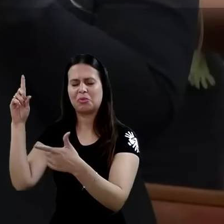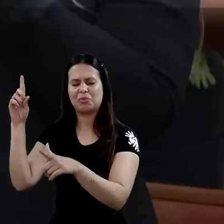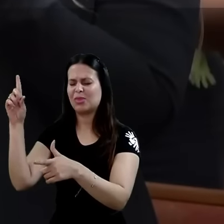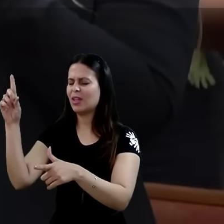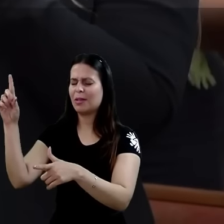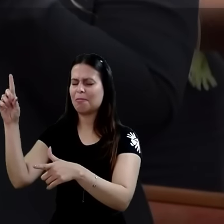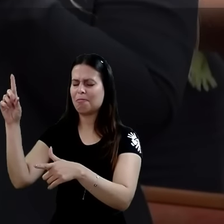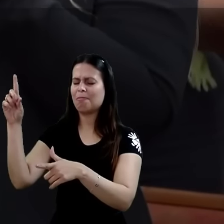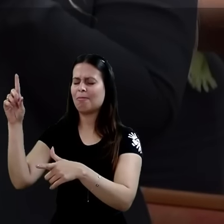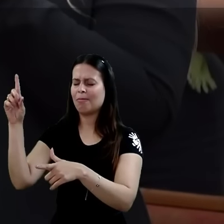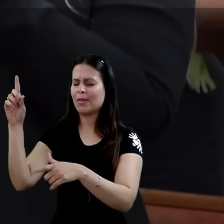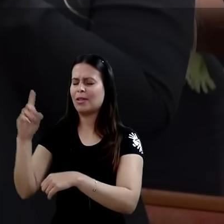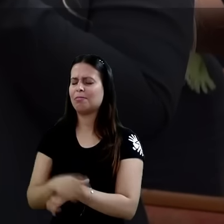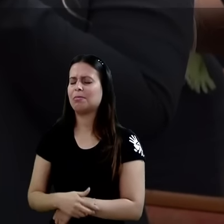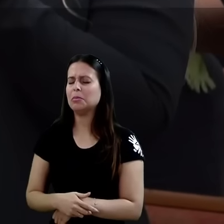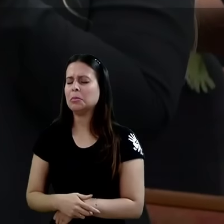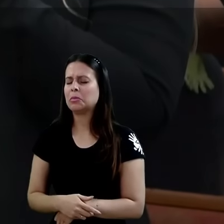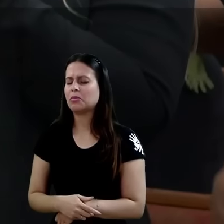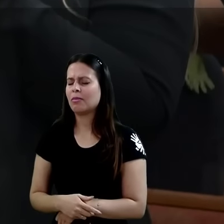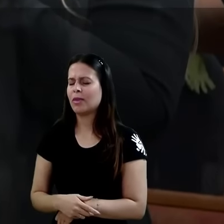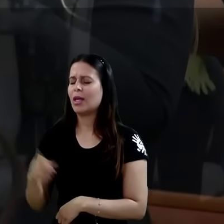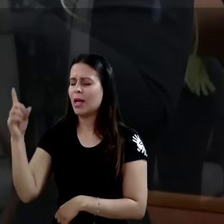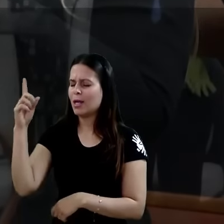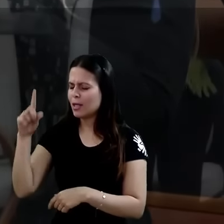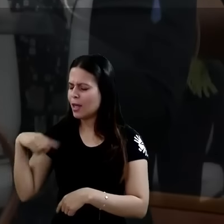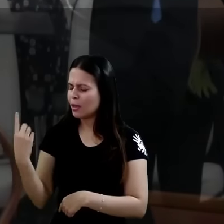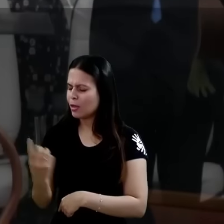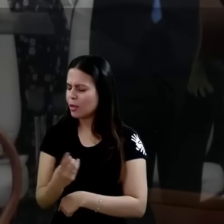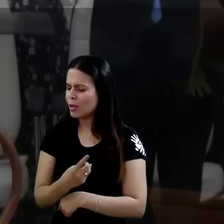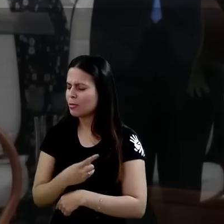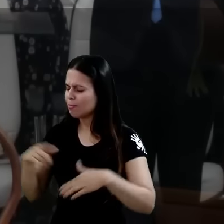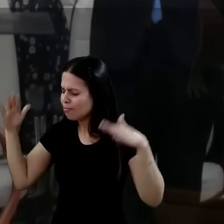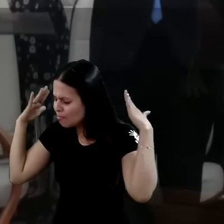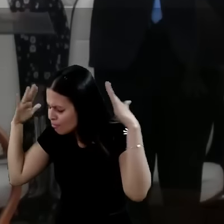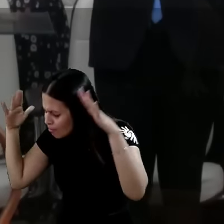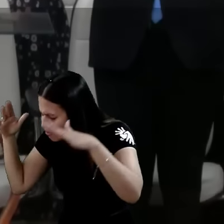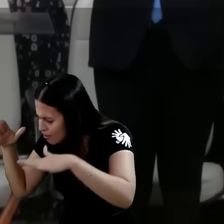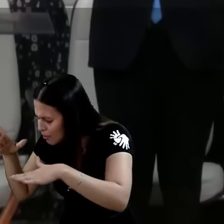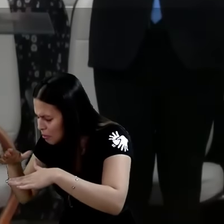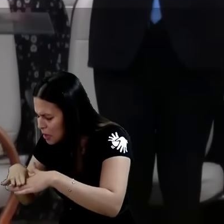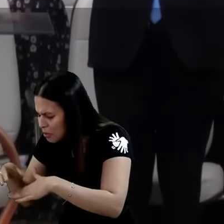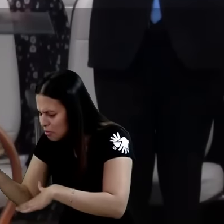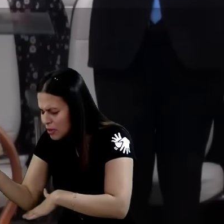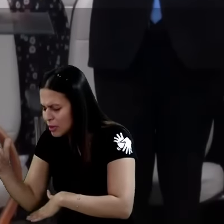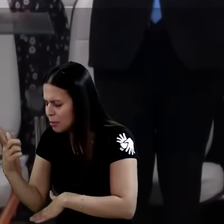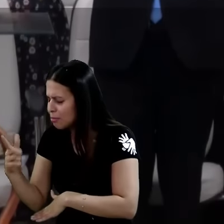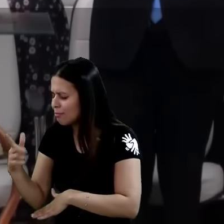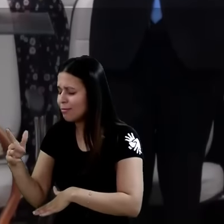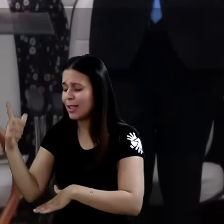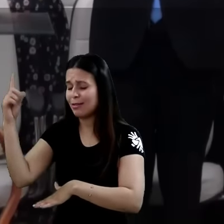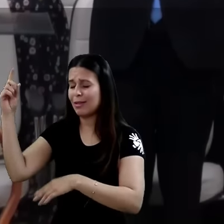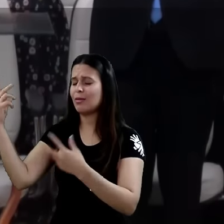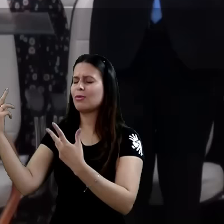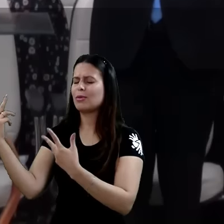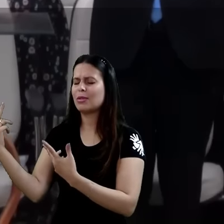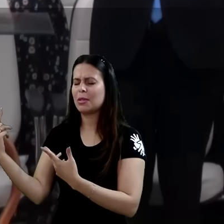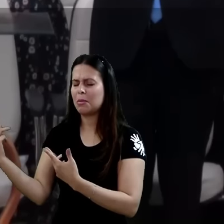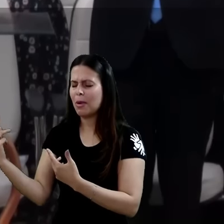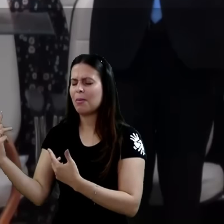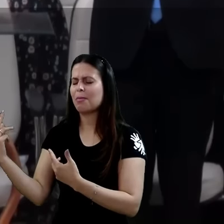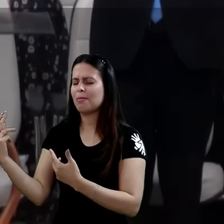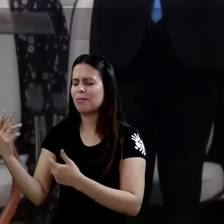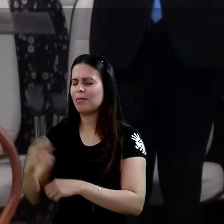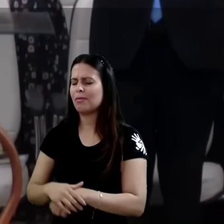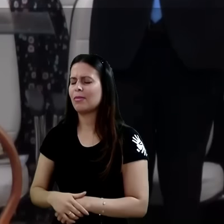não há outro a qual nós possamos reverenciar nesta casa não h e o Senhor Deus baixa